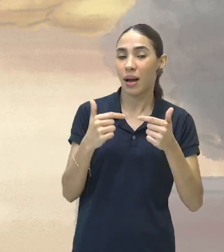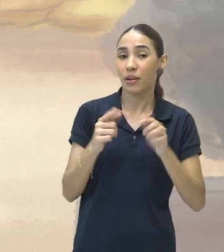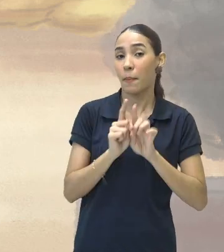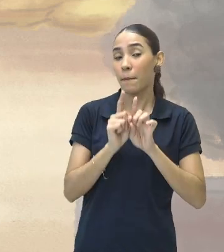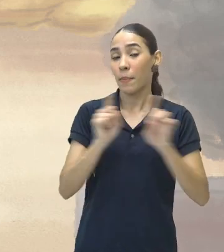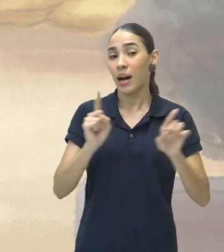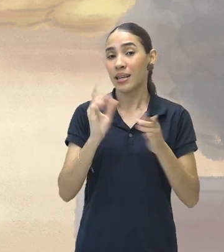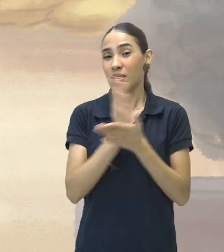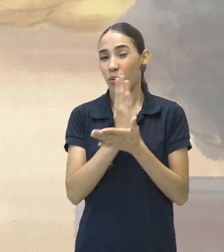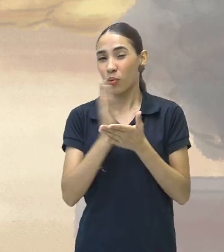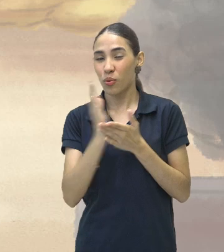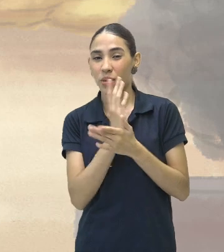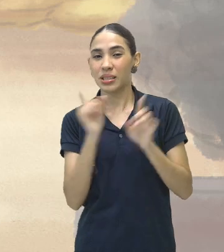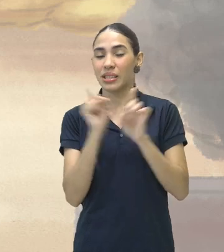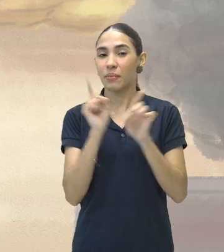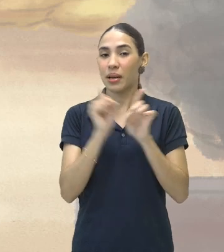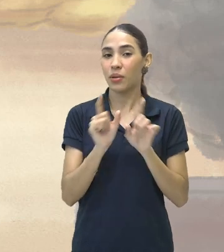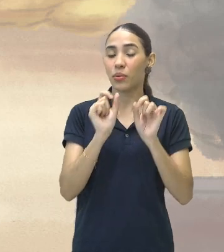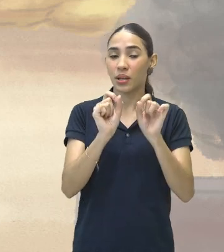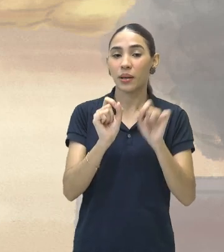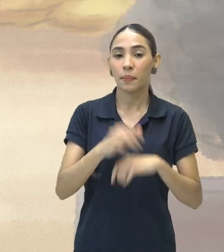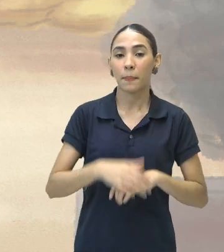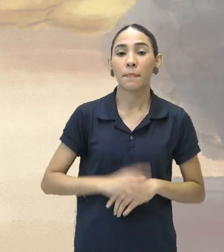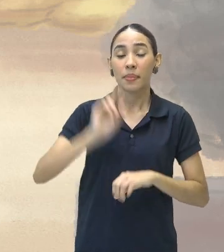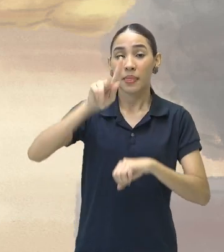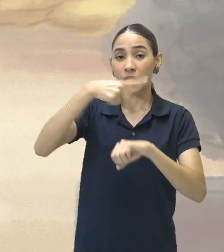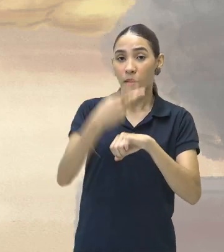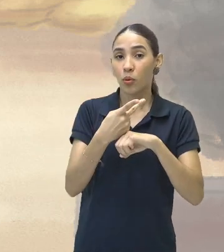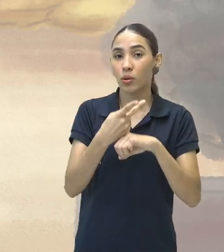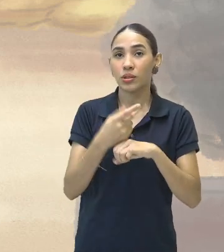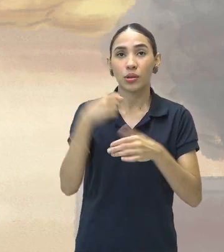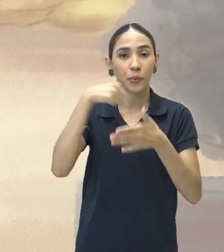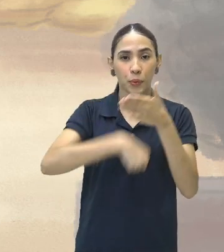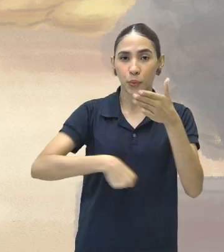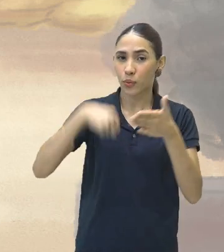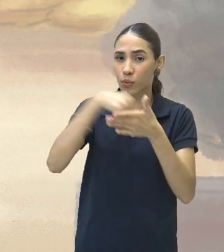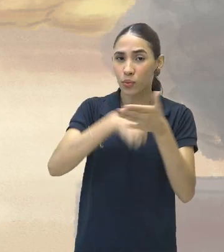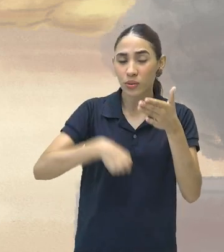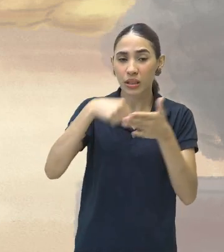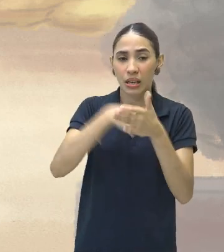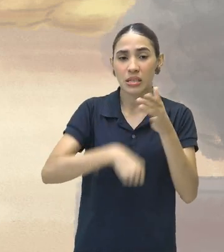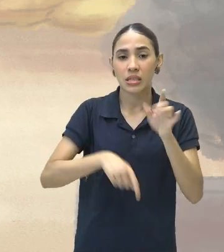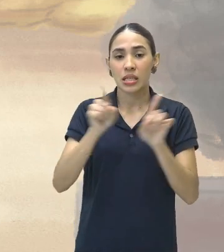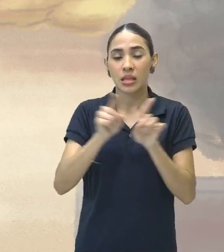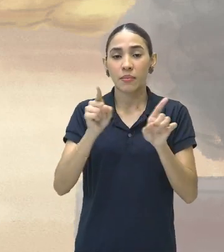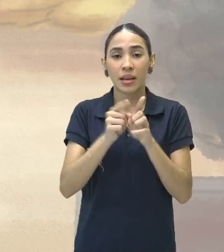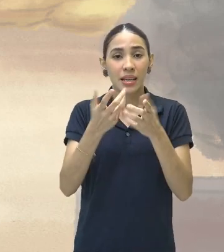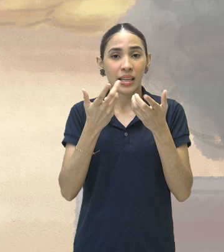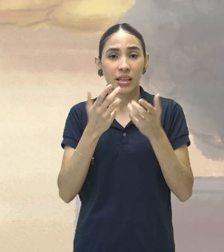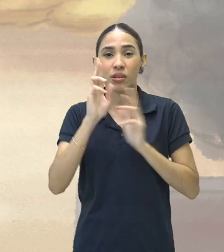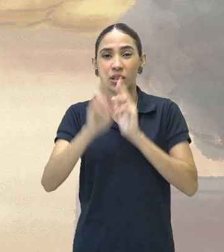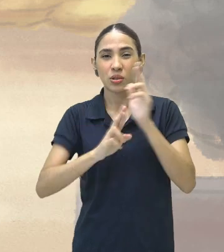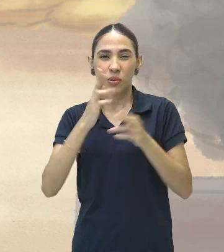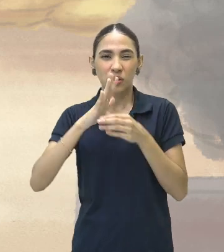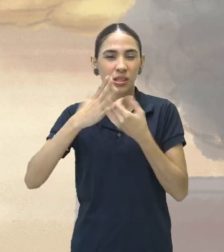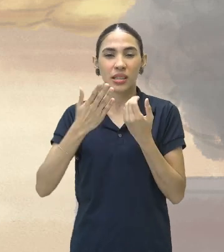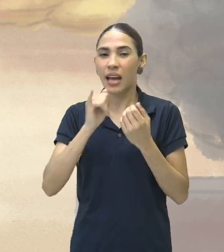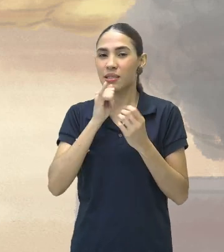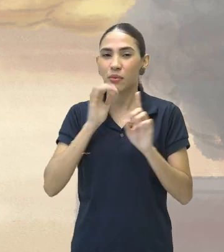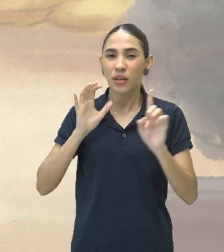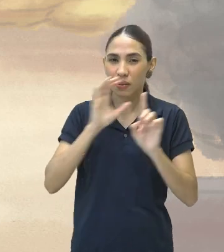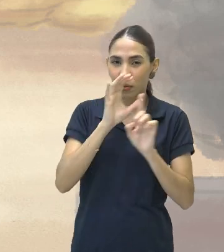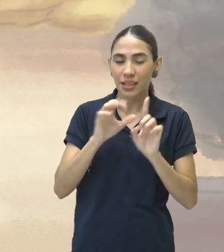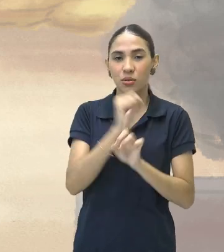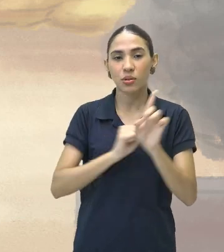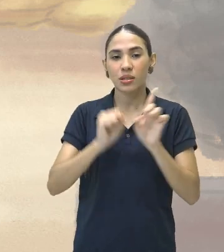embora muitas delas tenham sido obtidas após lutas prolongadas e em resposta a pressões sociais